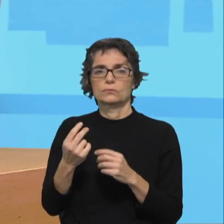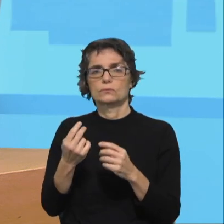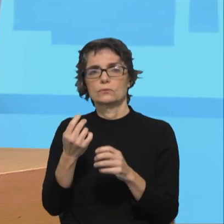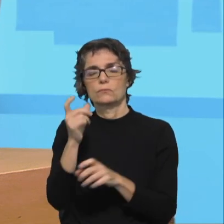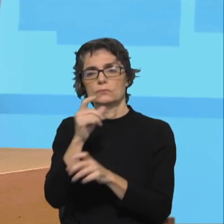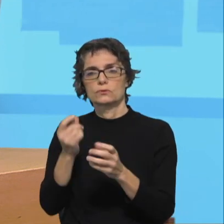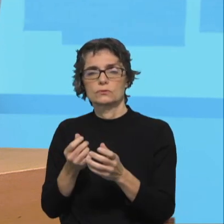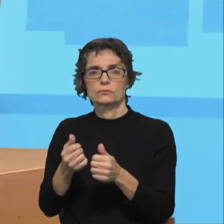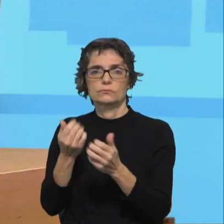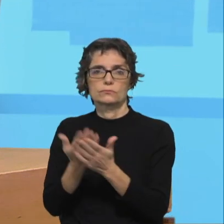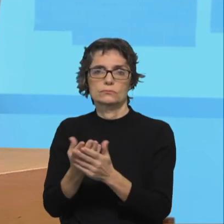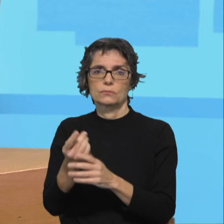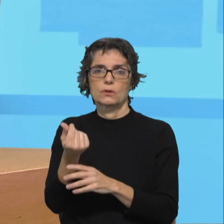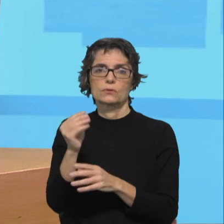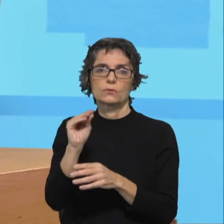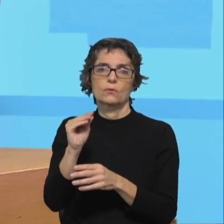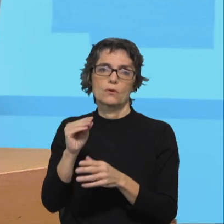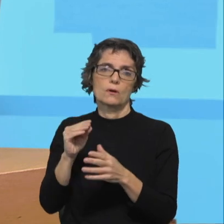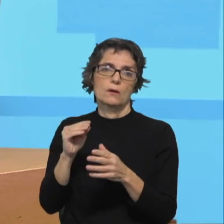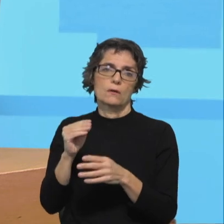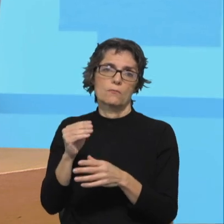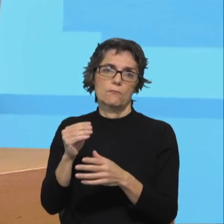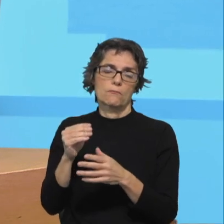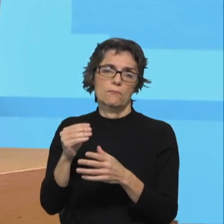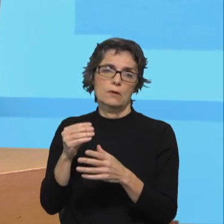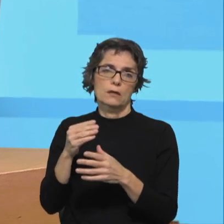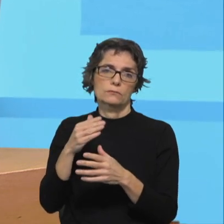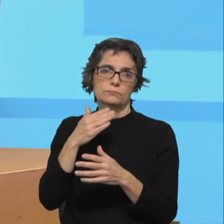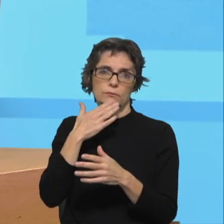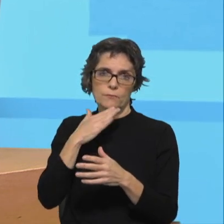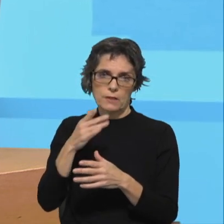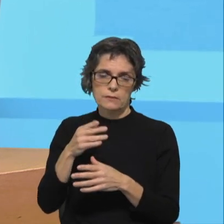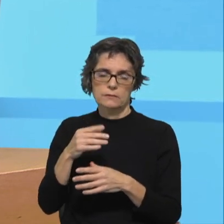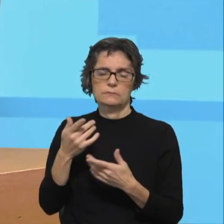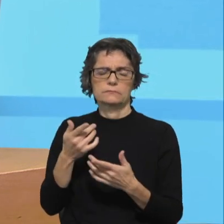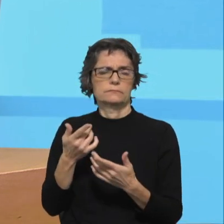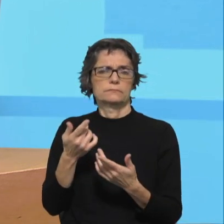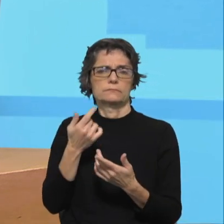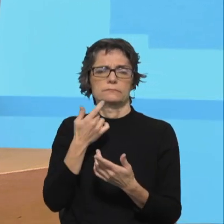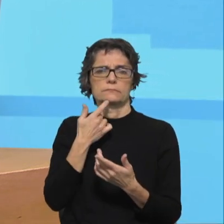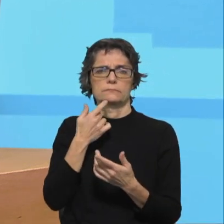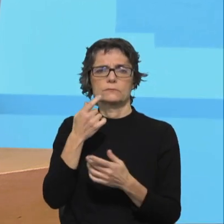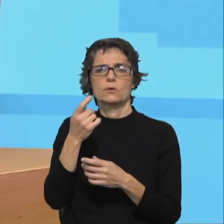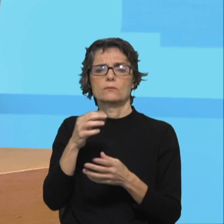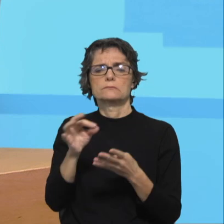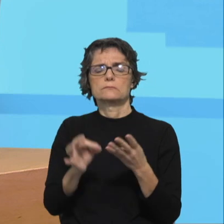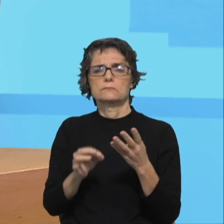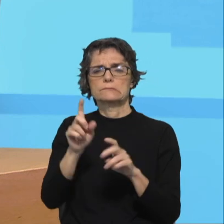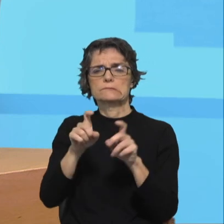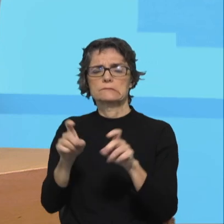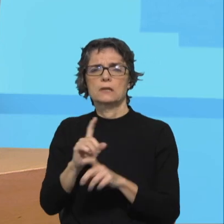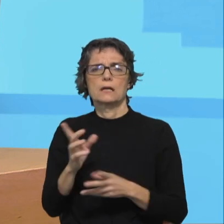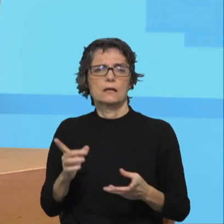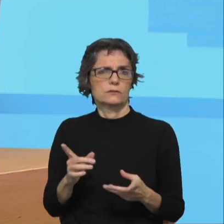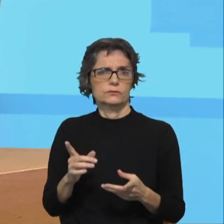empréstimo bancário. E quais são os critérios que levam a recusar estas pessoas? São critérios